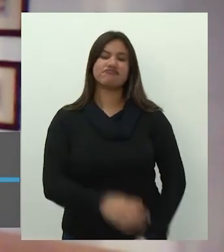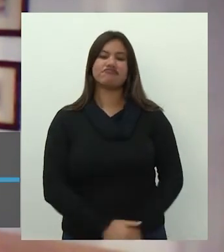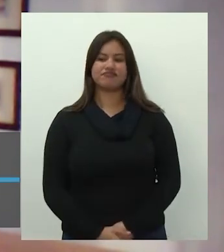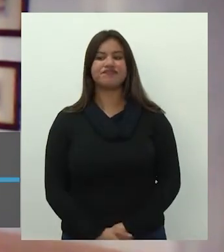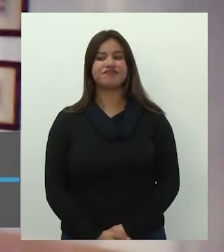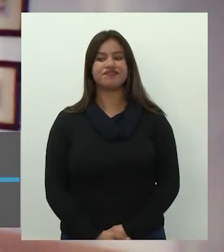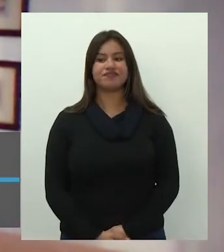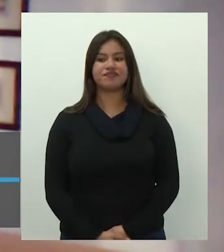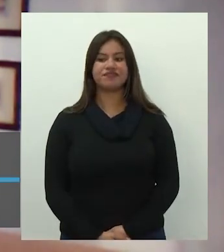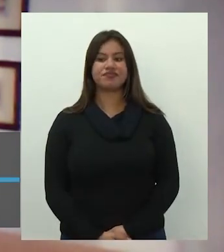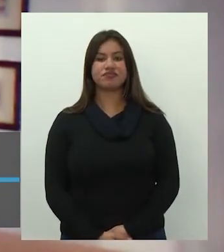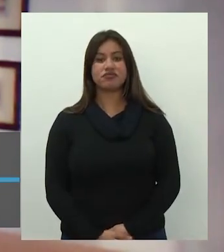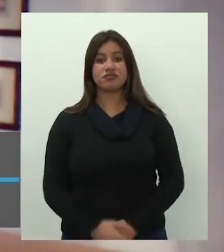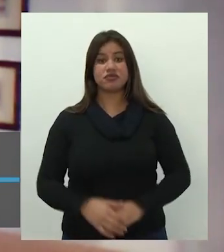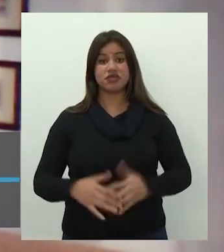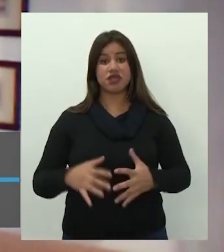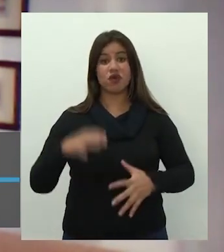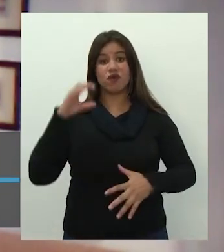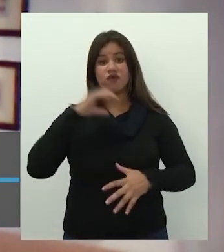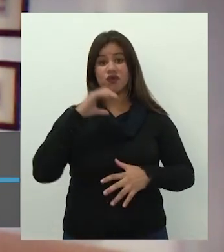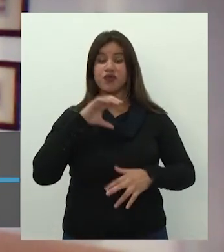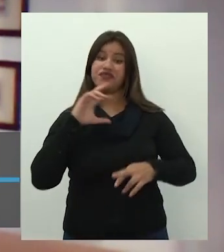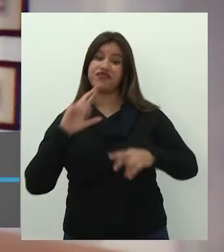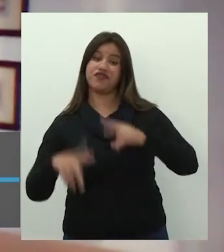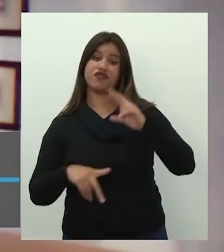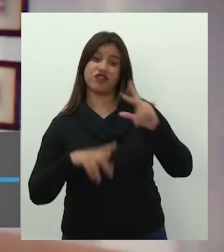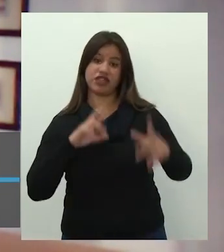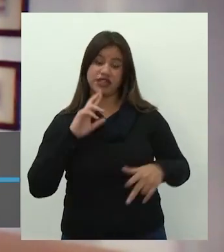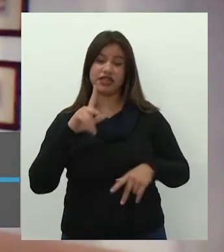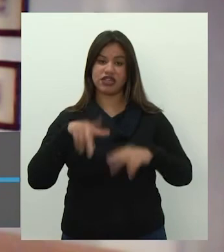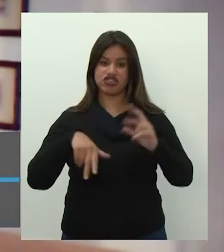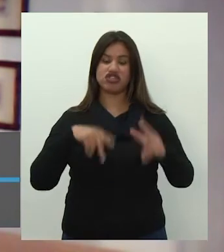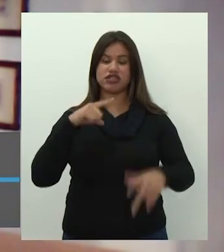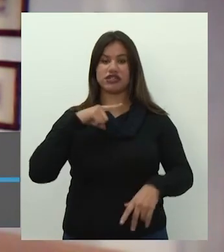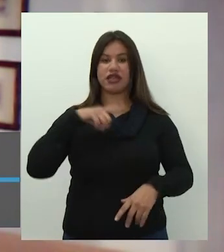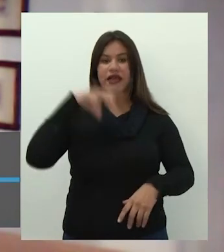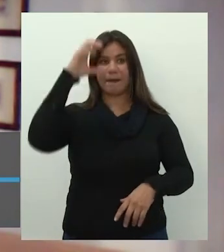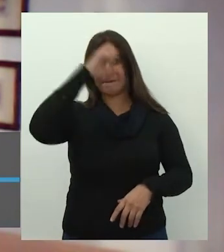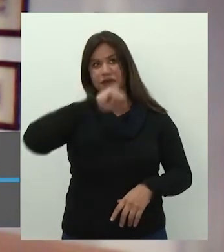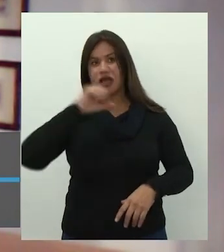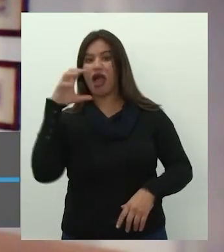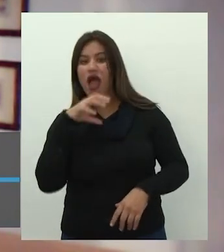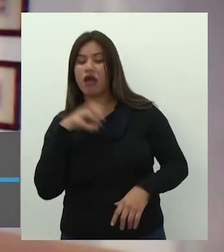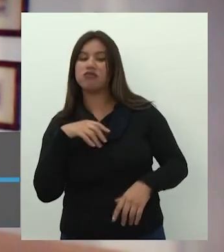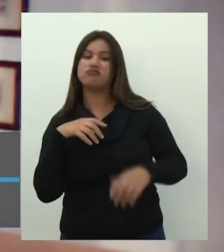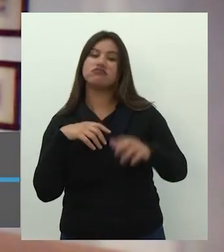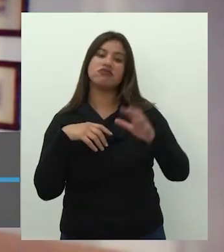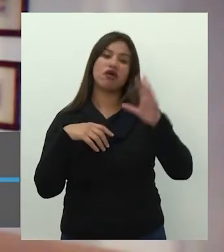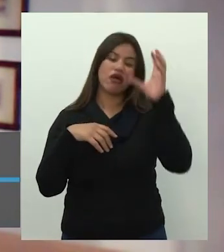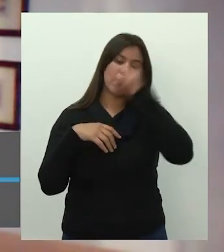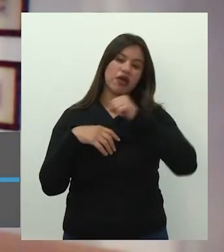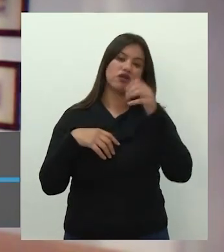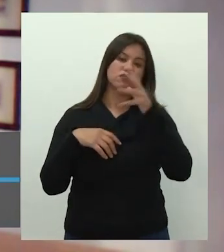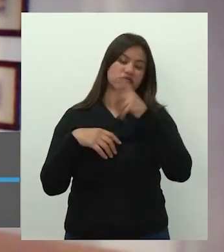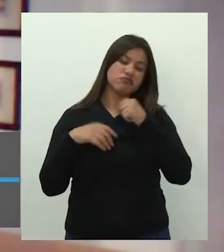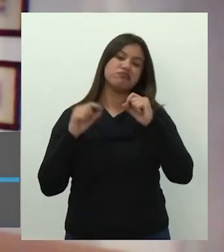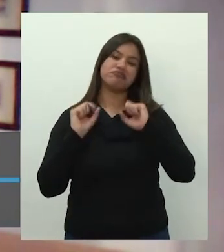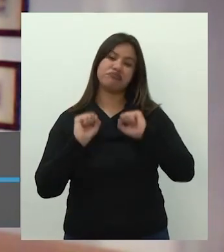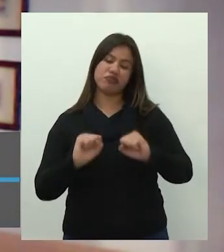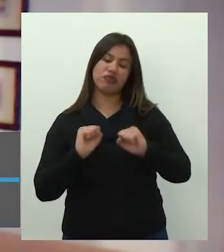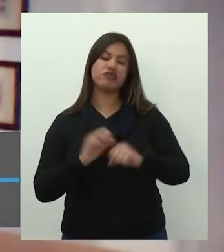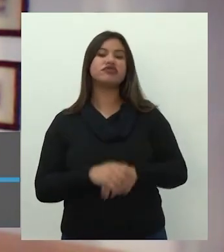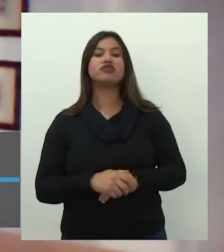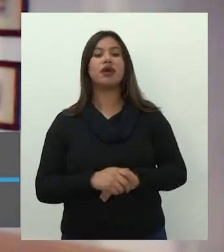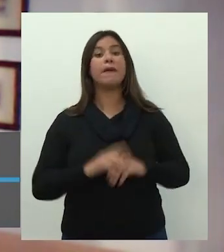Então, a velocidade é diferente de aprendizado. E a coisa mais importante, aquilo que a pessoa